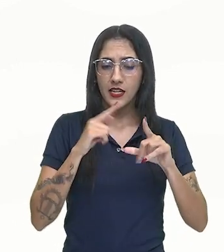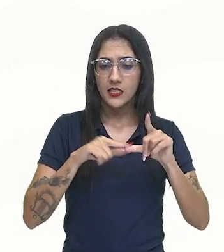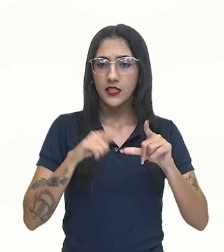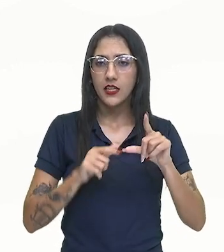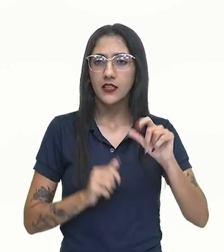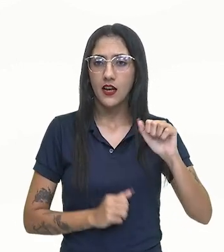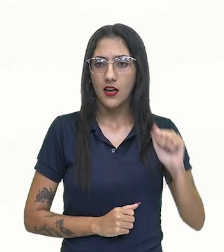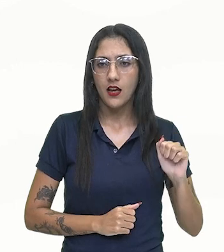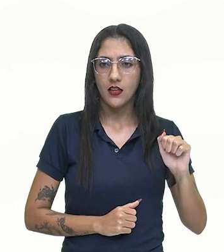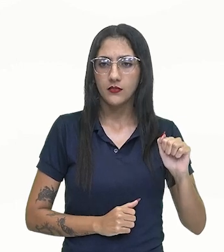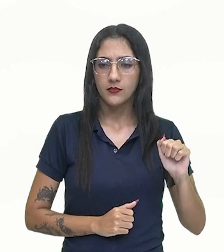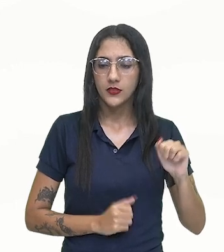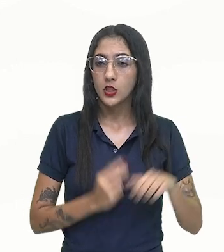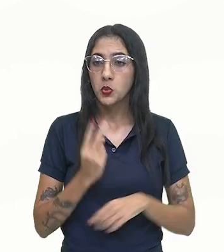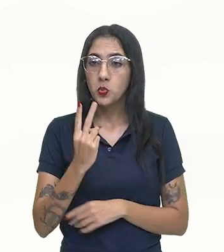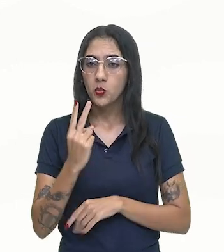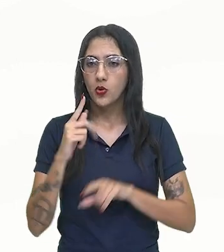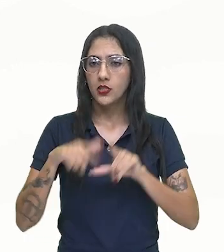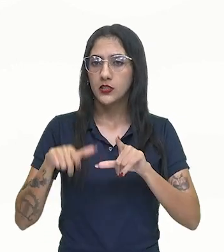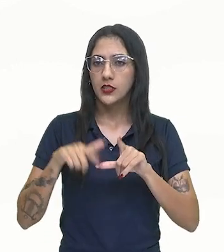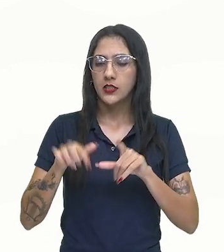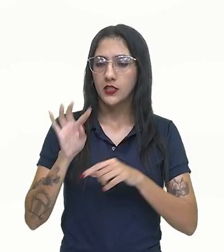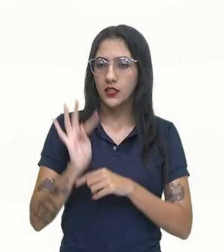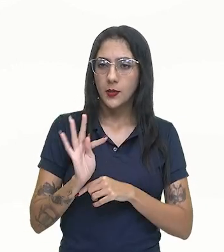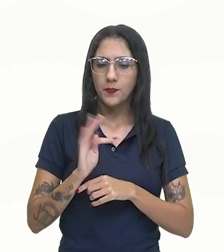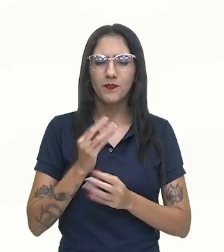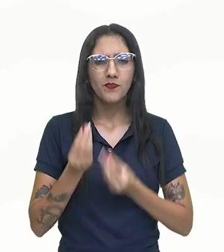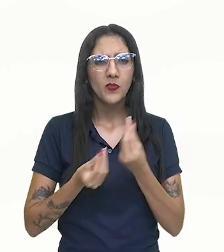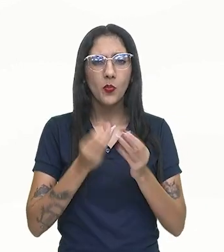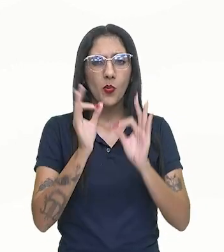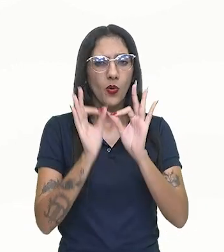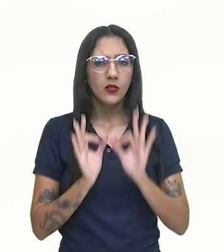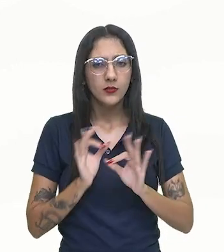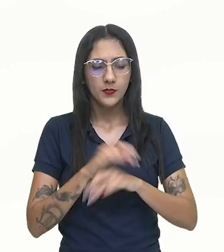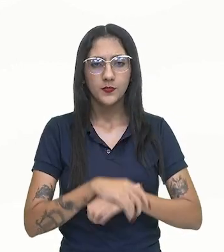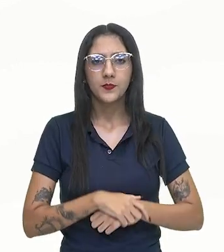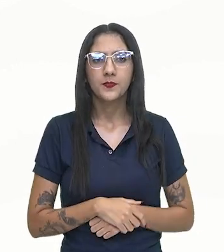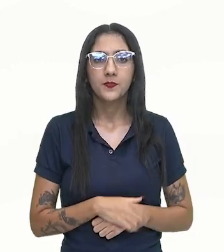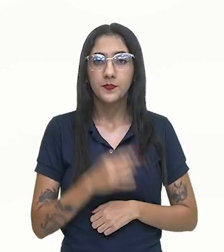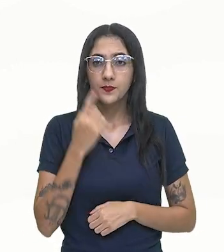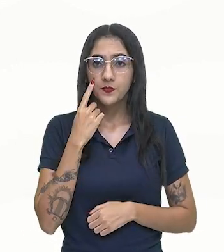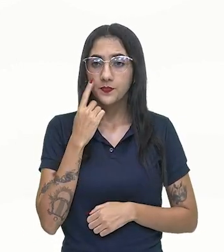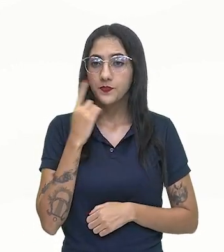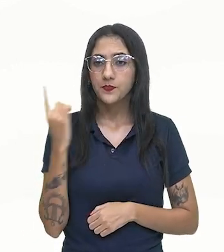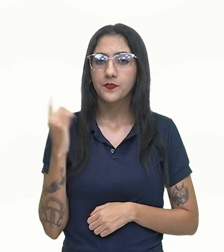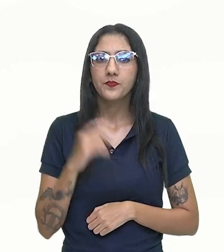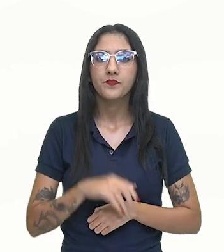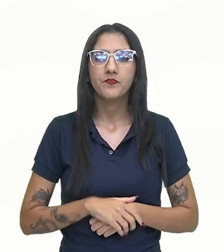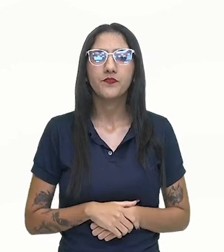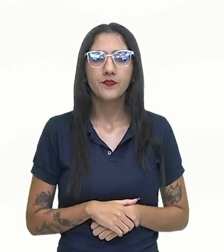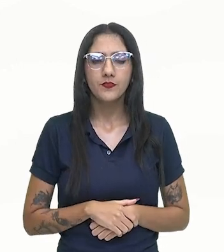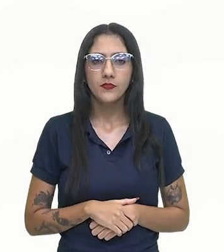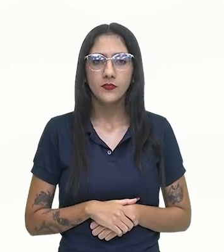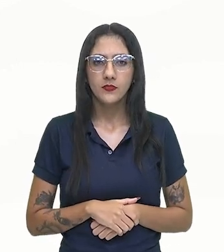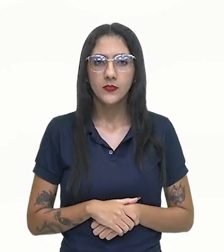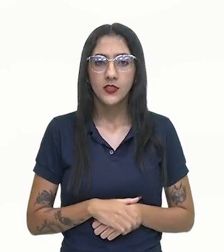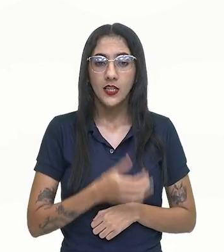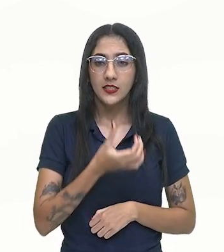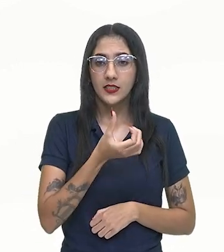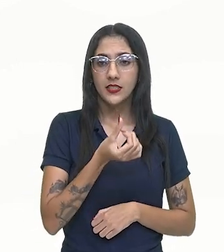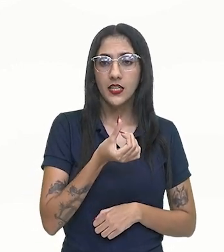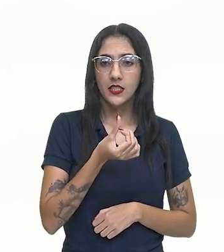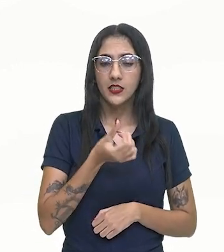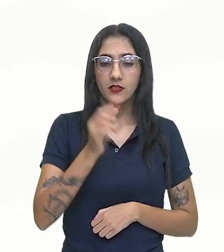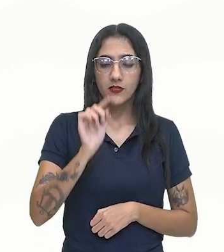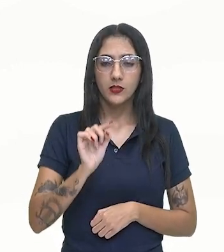letras T's. Como é que vai funcionar a permutação disso? Para a gente calcular aqui os anagramas. Fatorial de 6, porque são